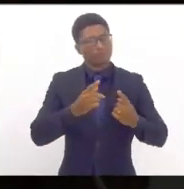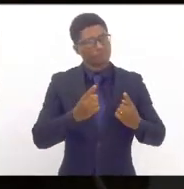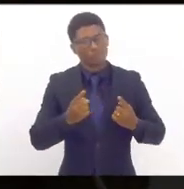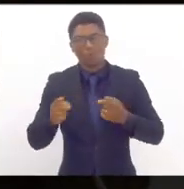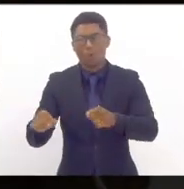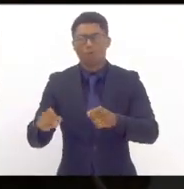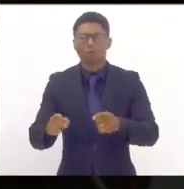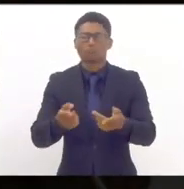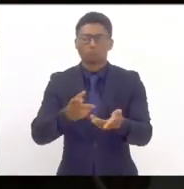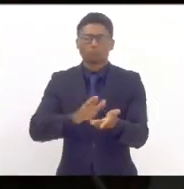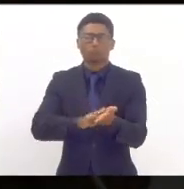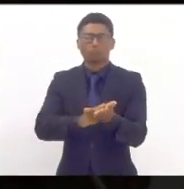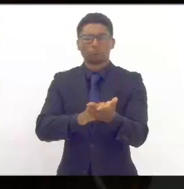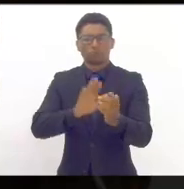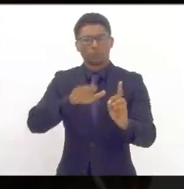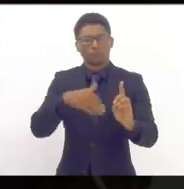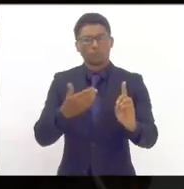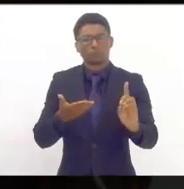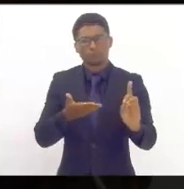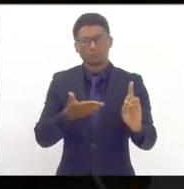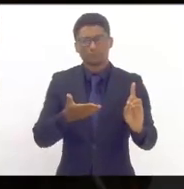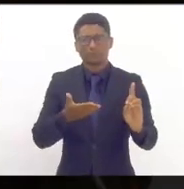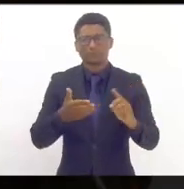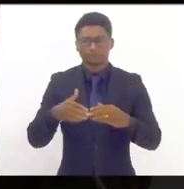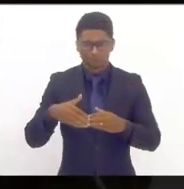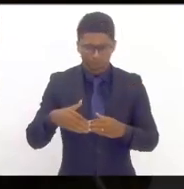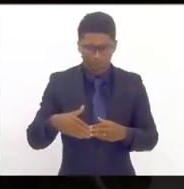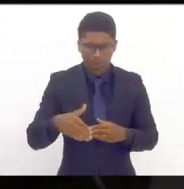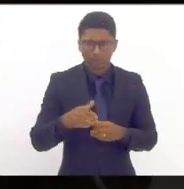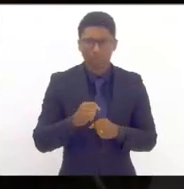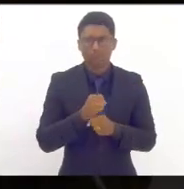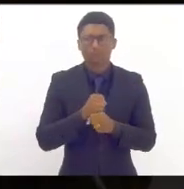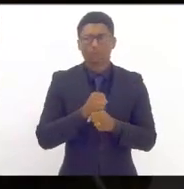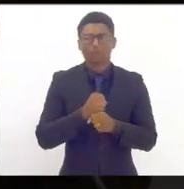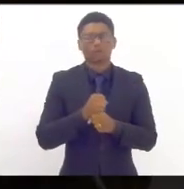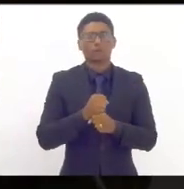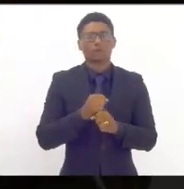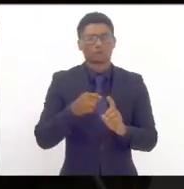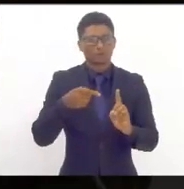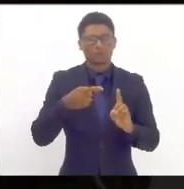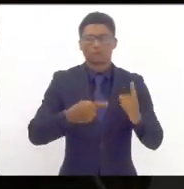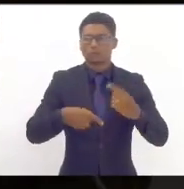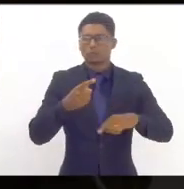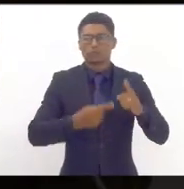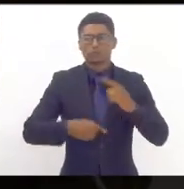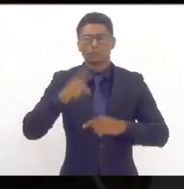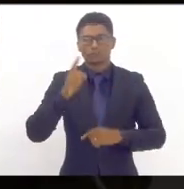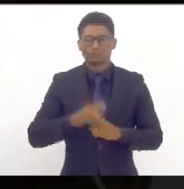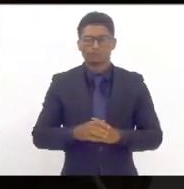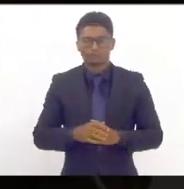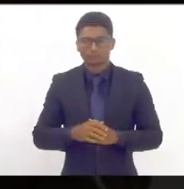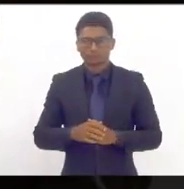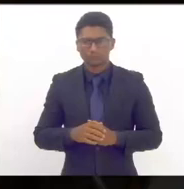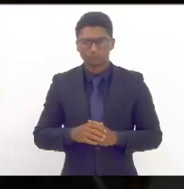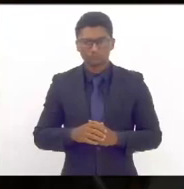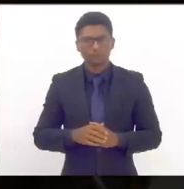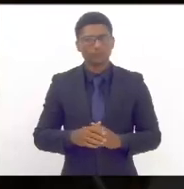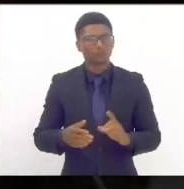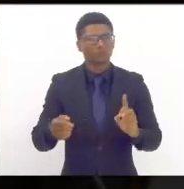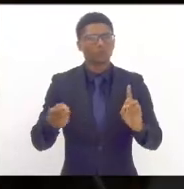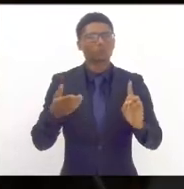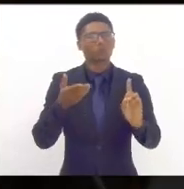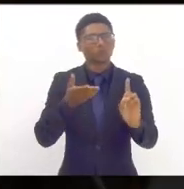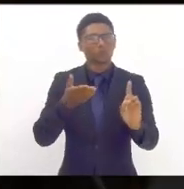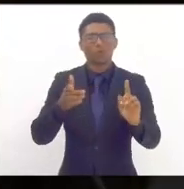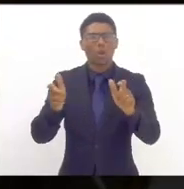por essa homenagem e que venham muitos anos de vitória e que a gente esteja aí, onde quer que você